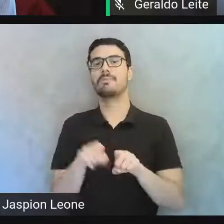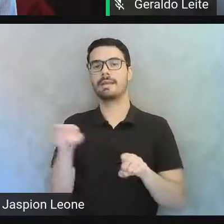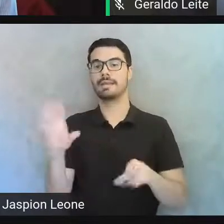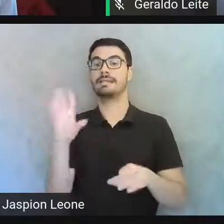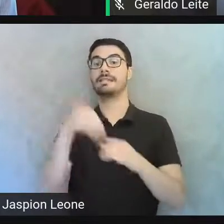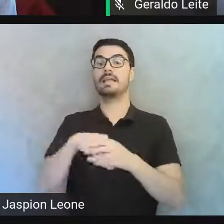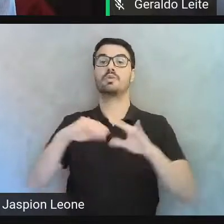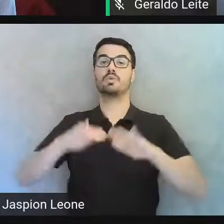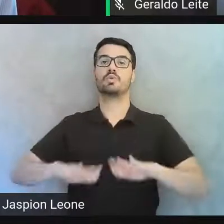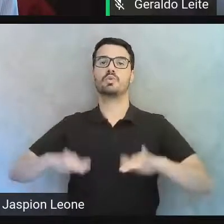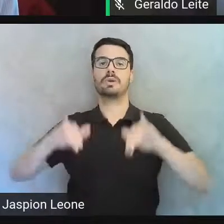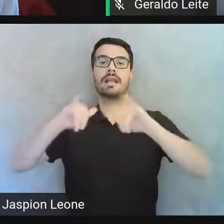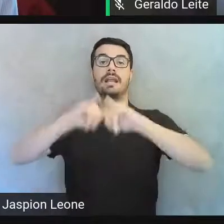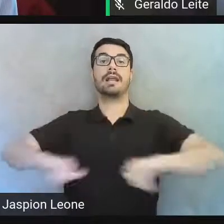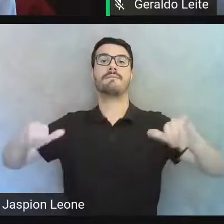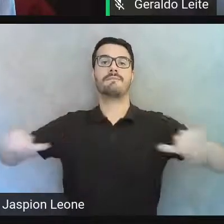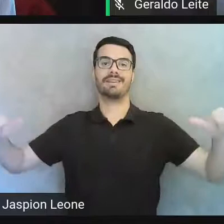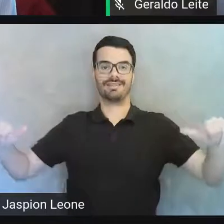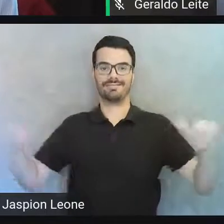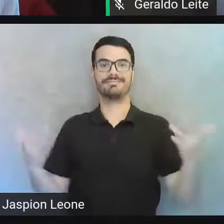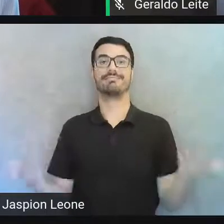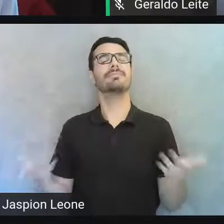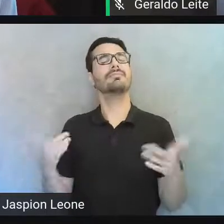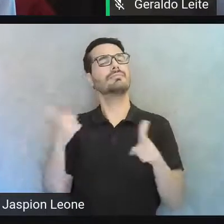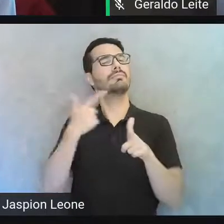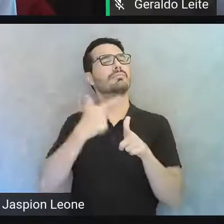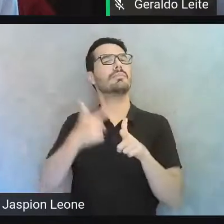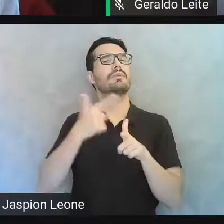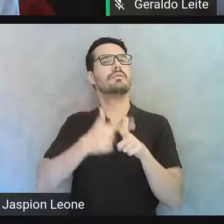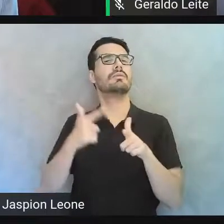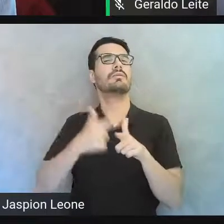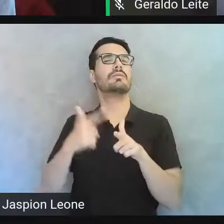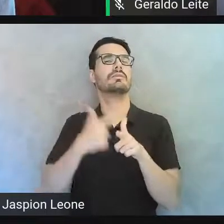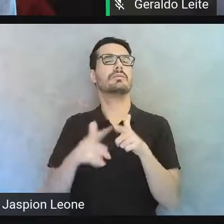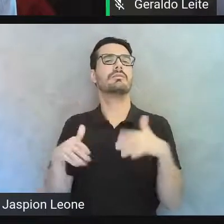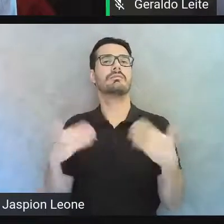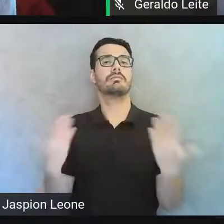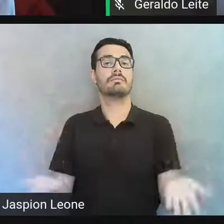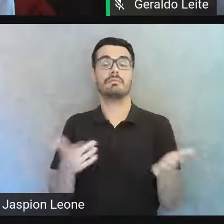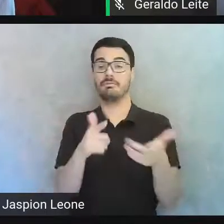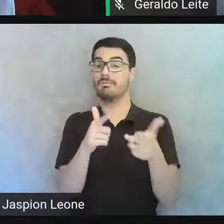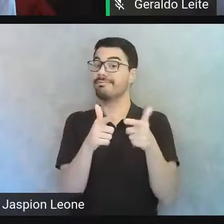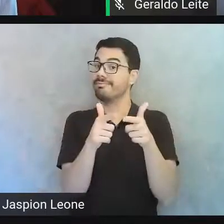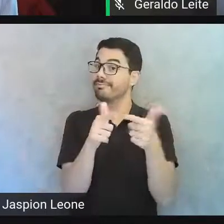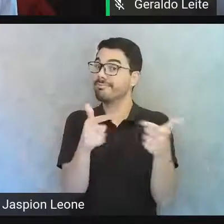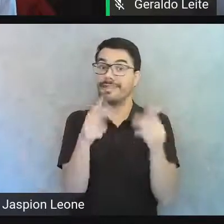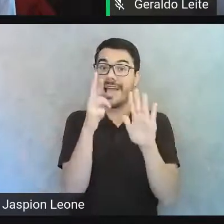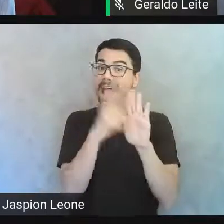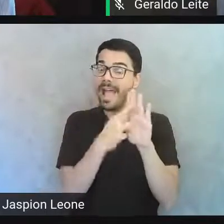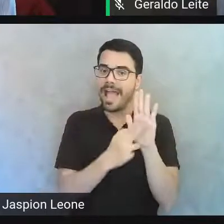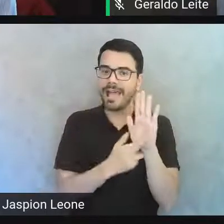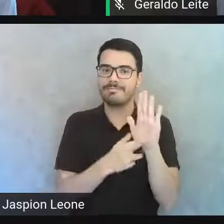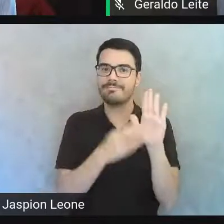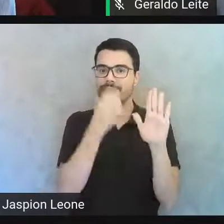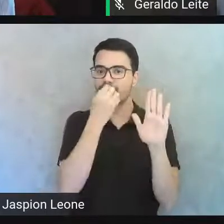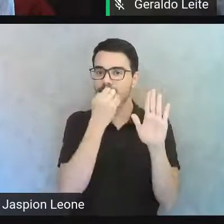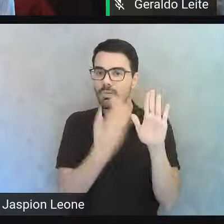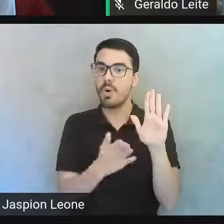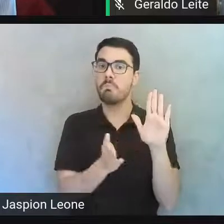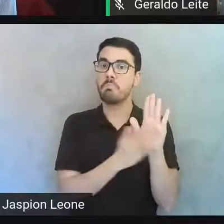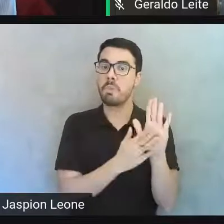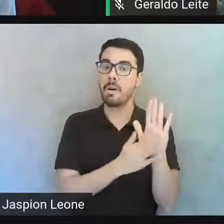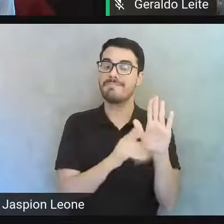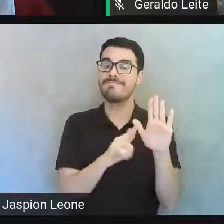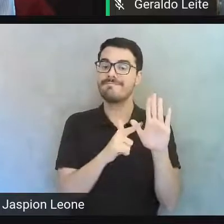campanhas. Qual é o problema disso? Né? O problema disso é que não tem nenhuma regra, né? Uma regra com boas intenções, mas que ela